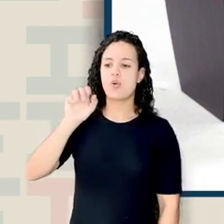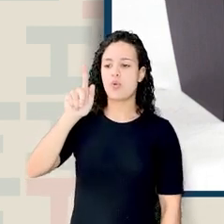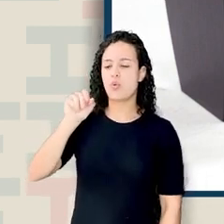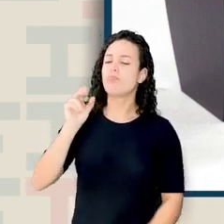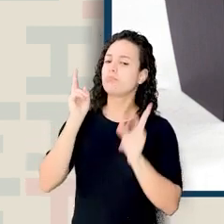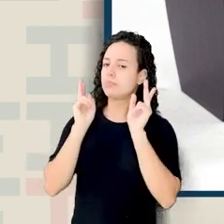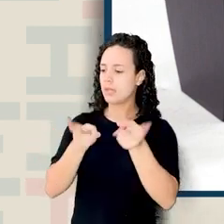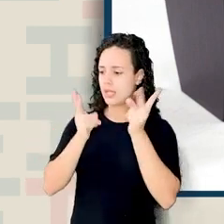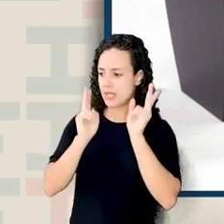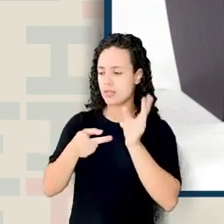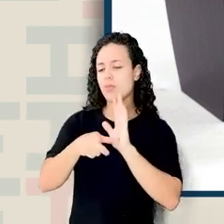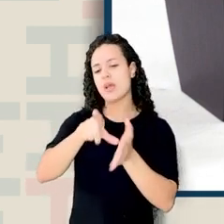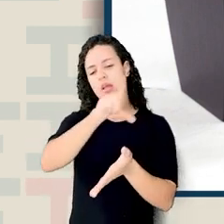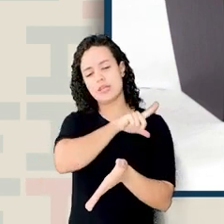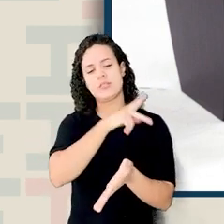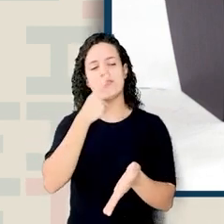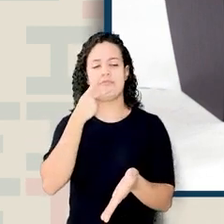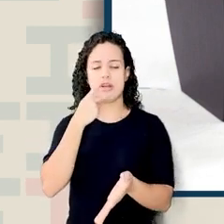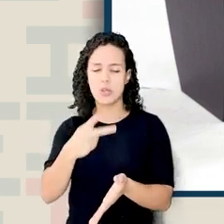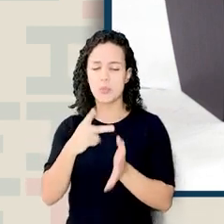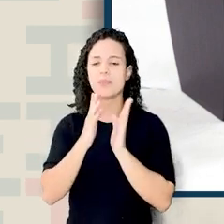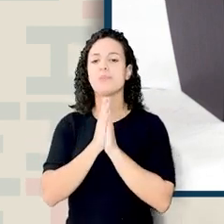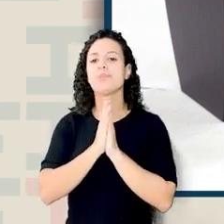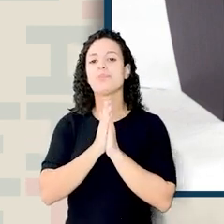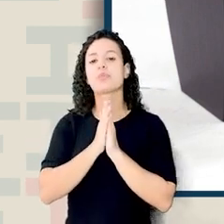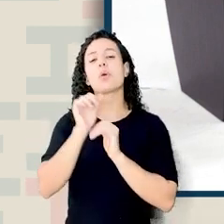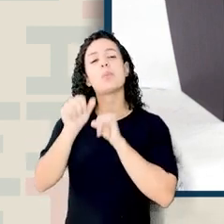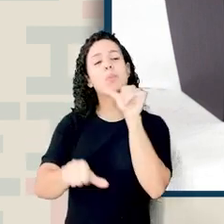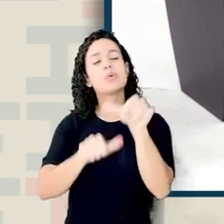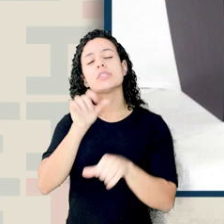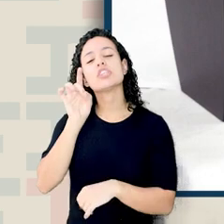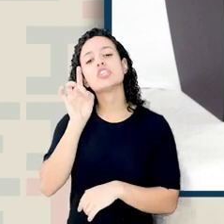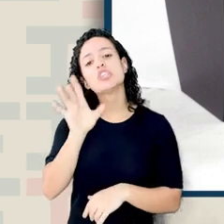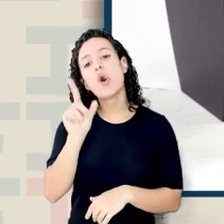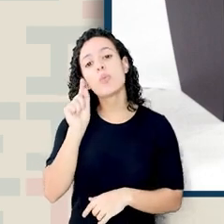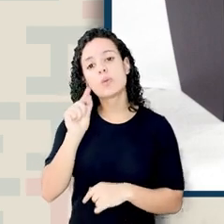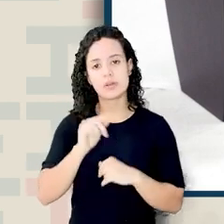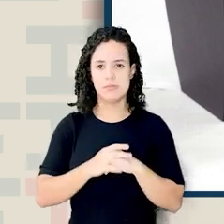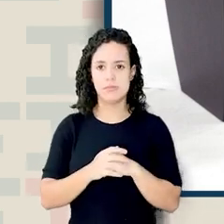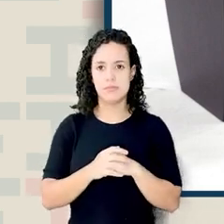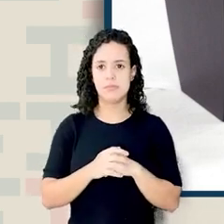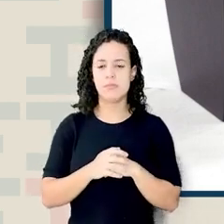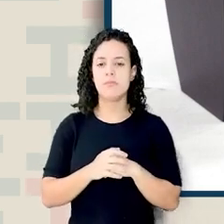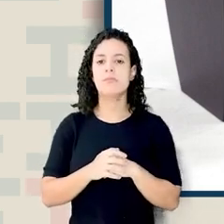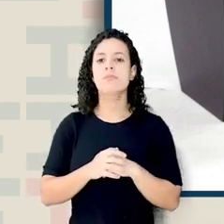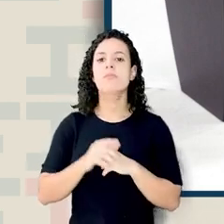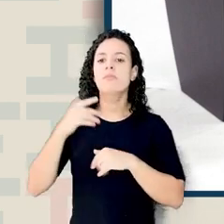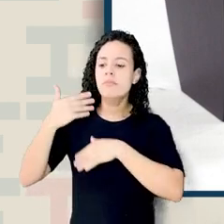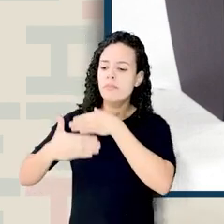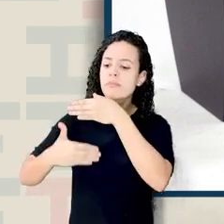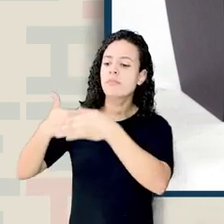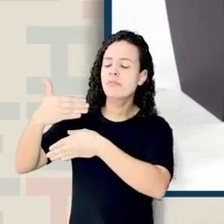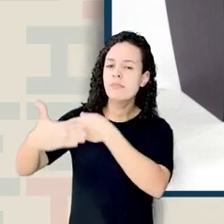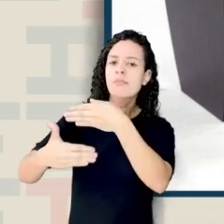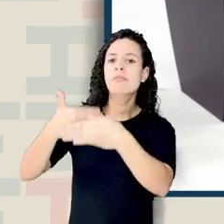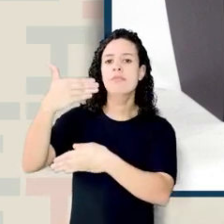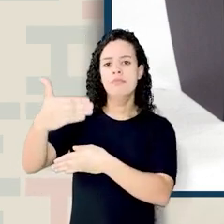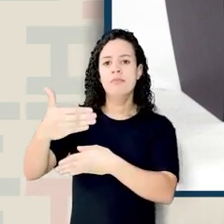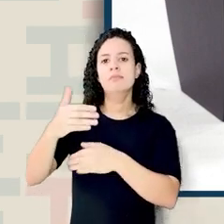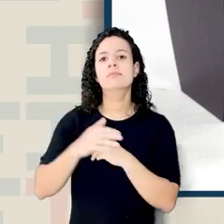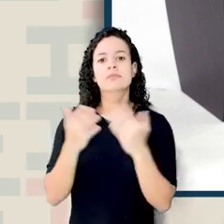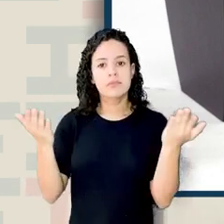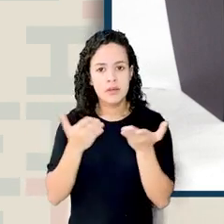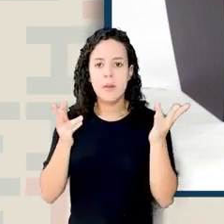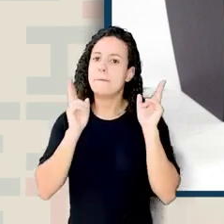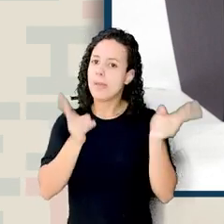rítmica de anteriormente feita e mudando também o quê? Só o andamento. Então, eu vou ter